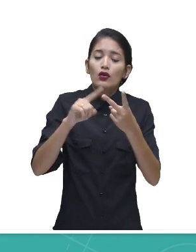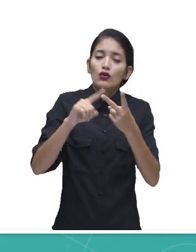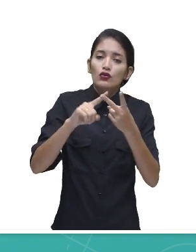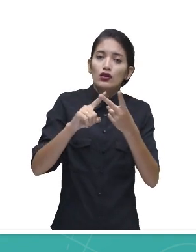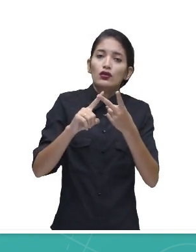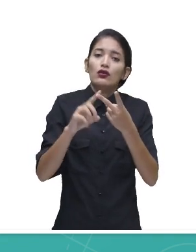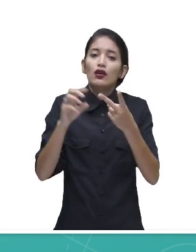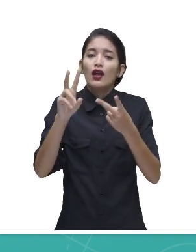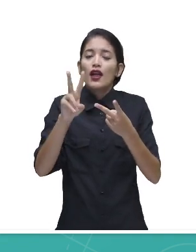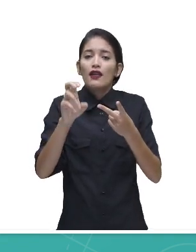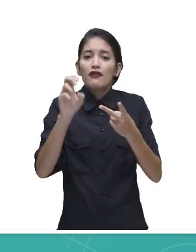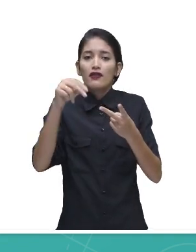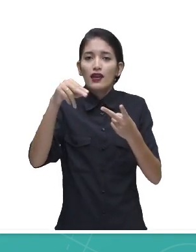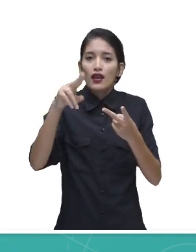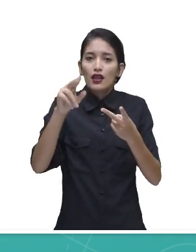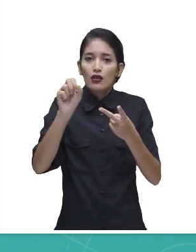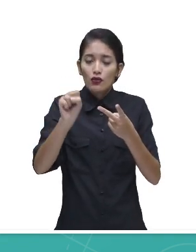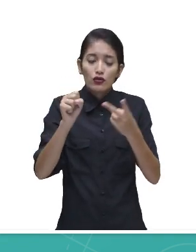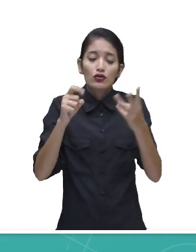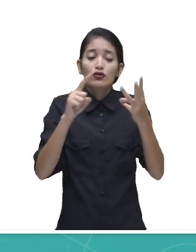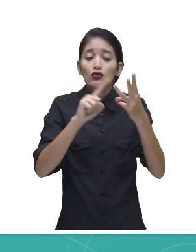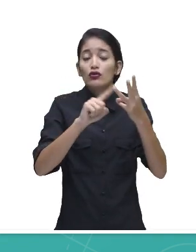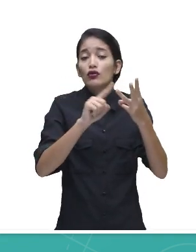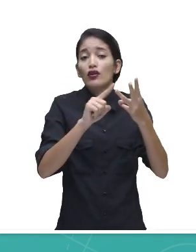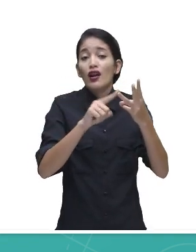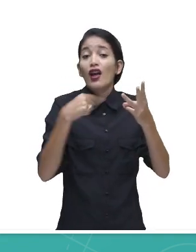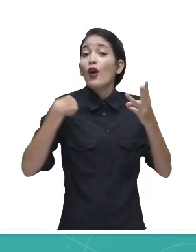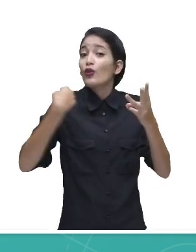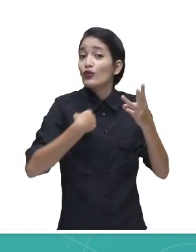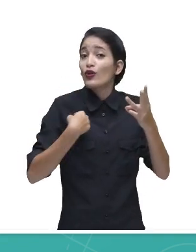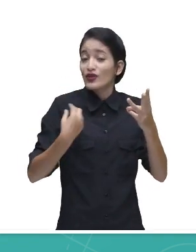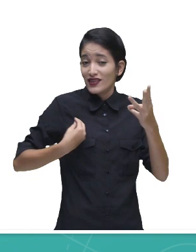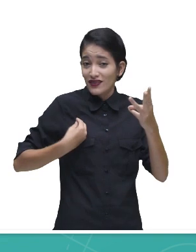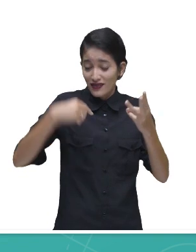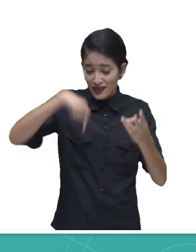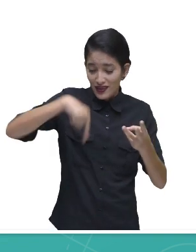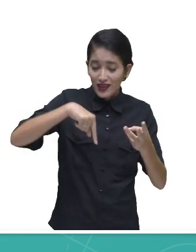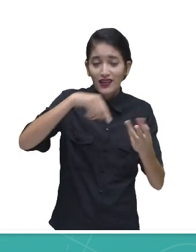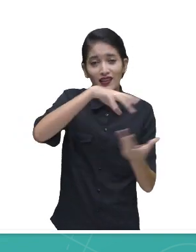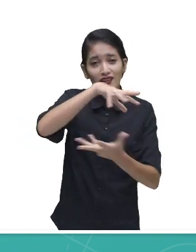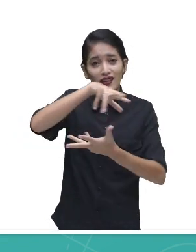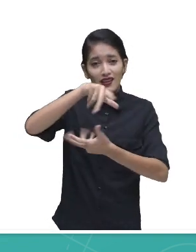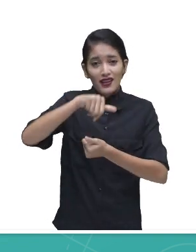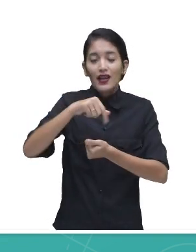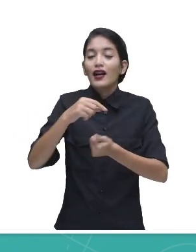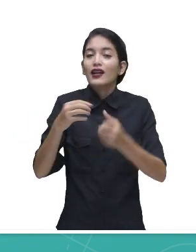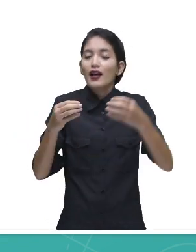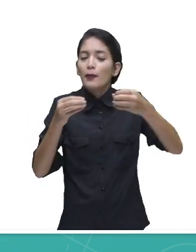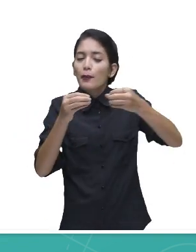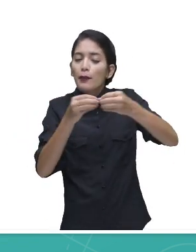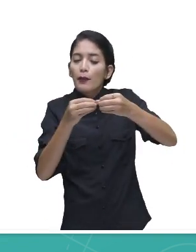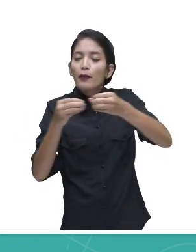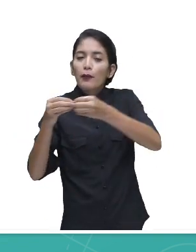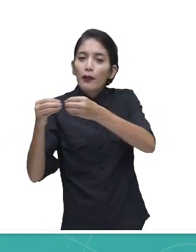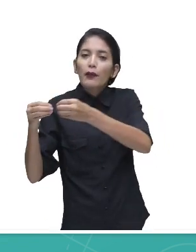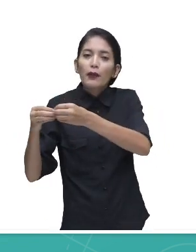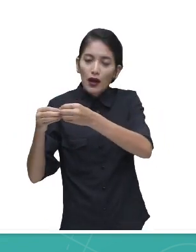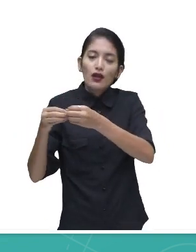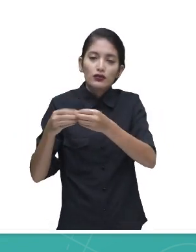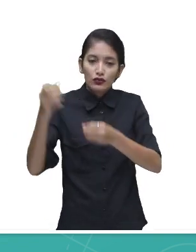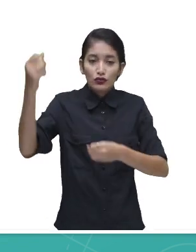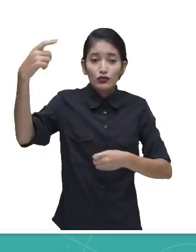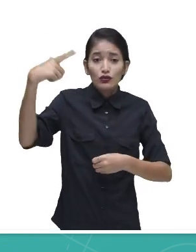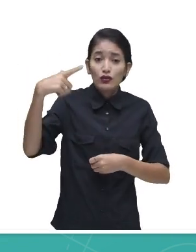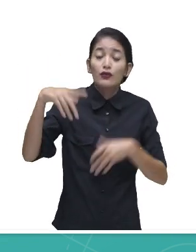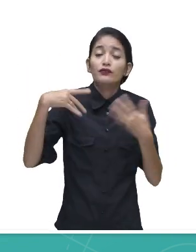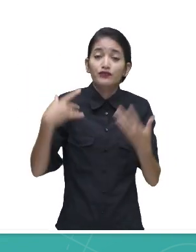aqui, ó, Terra, o terceiro planeta mais próximo ao Sol, certo? A